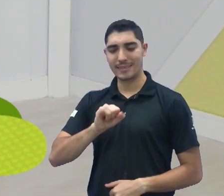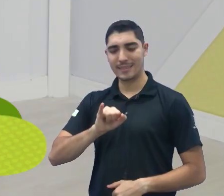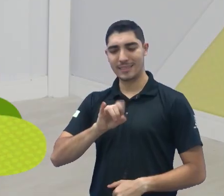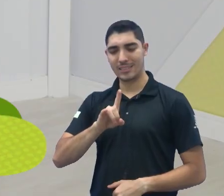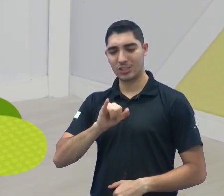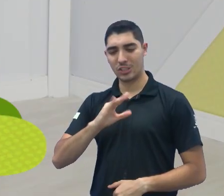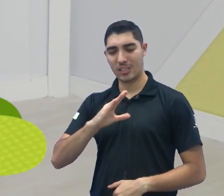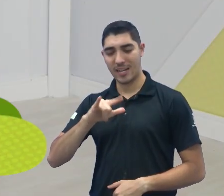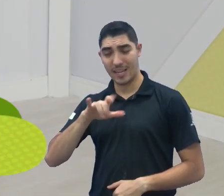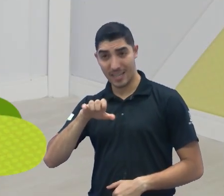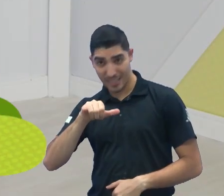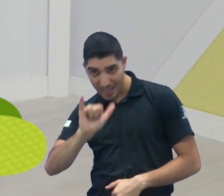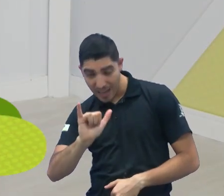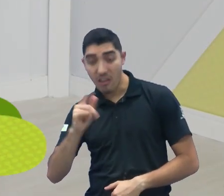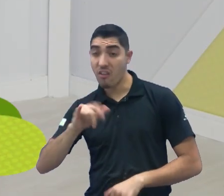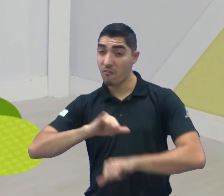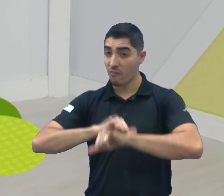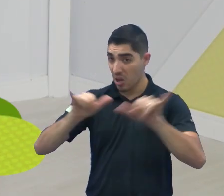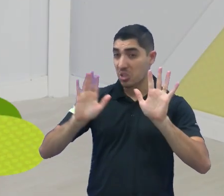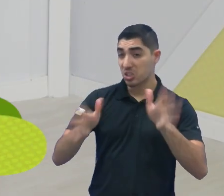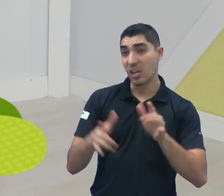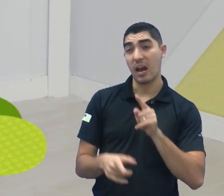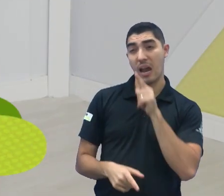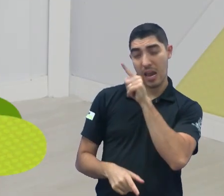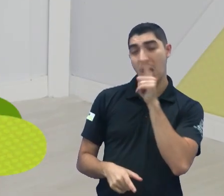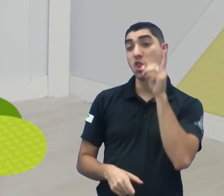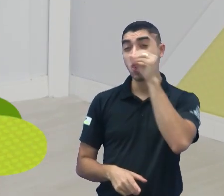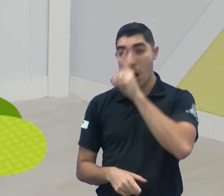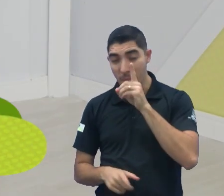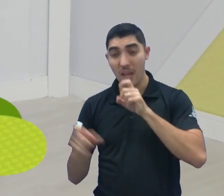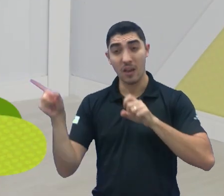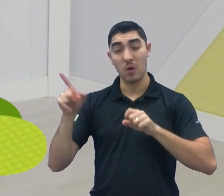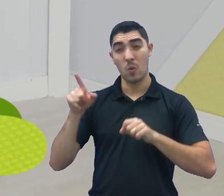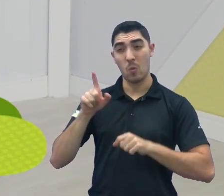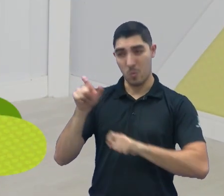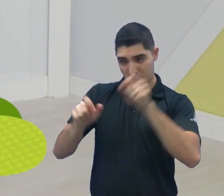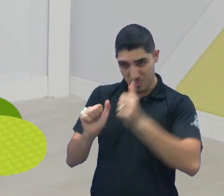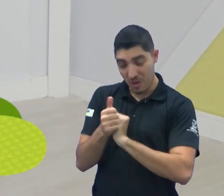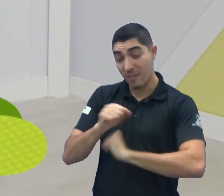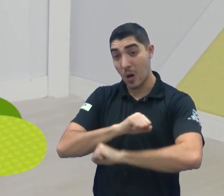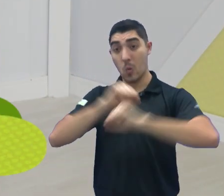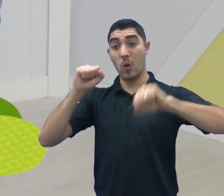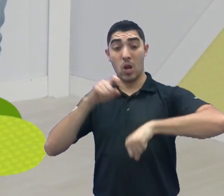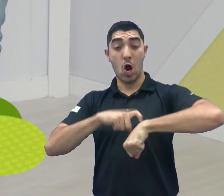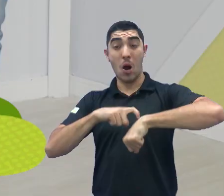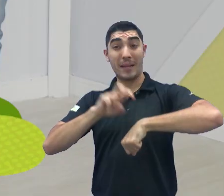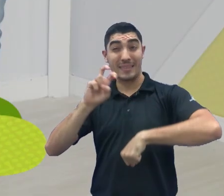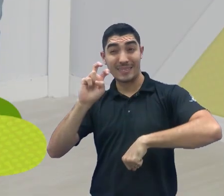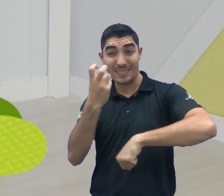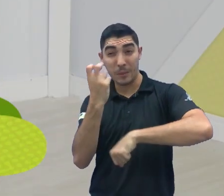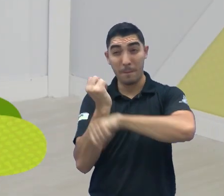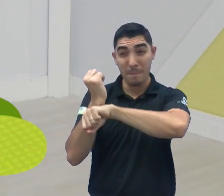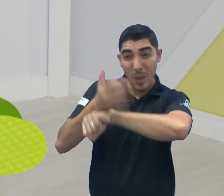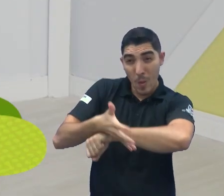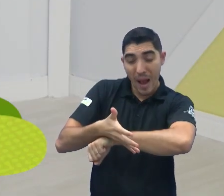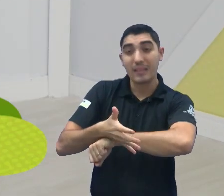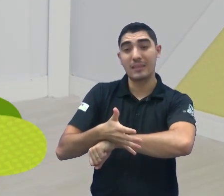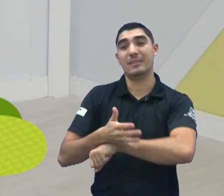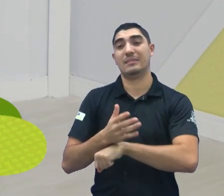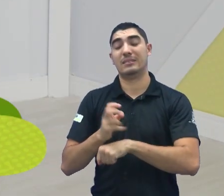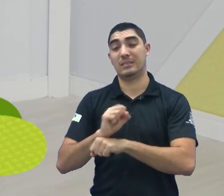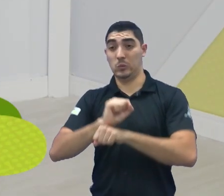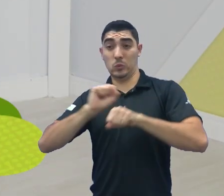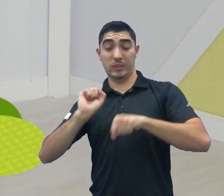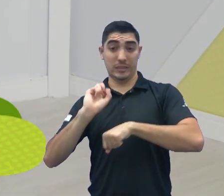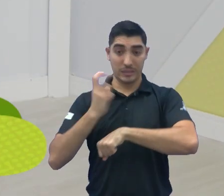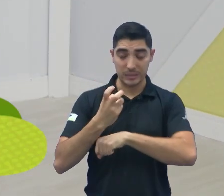manhã, para levantar, né, jogar aquela água no corpo, tomar um café da manhã mais leve para poder jogar 10 horas da manhã. Enfim, vamos ver o